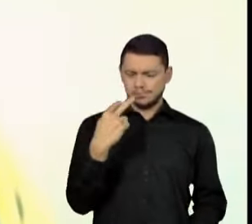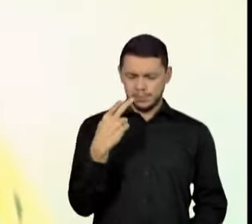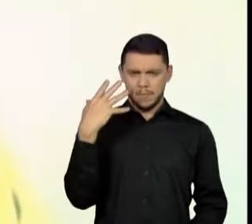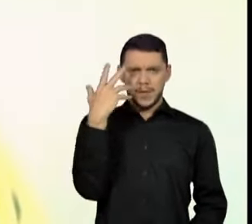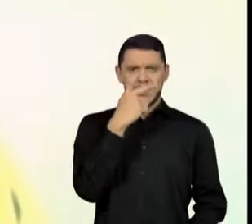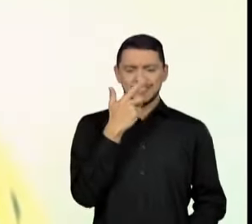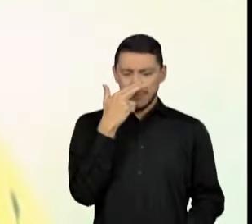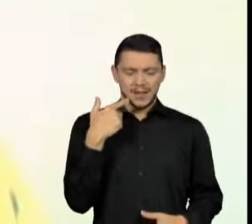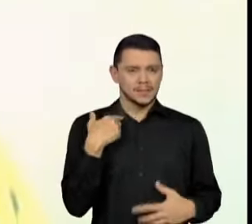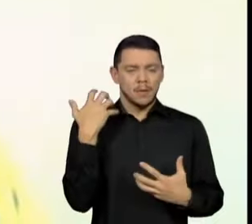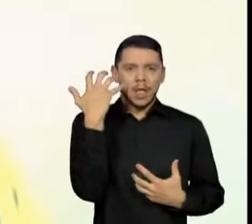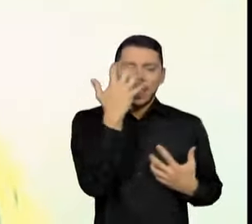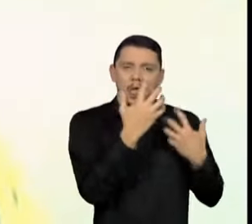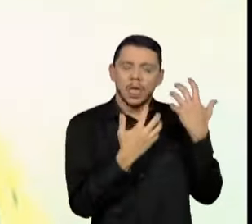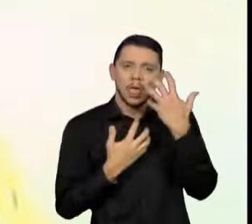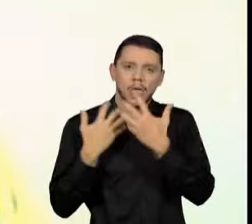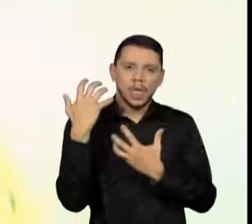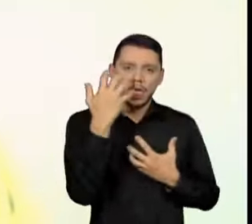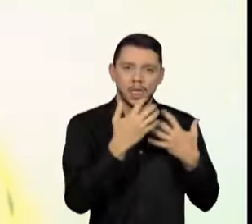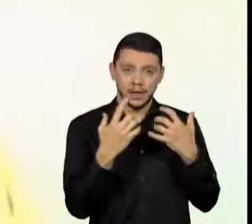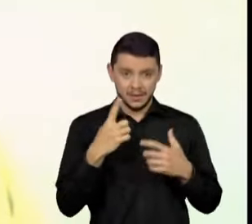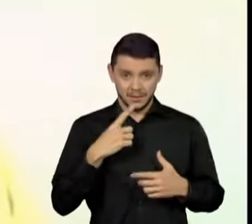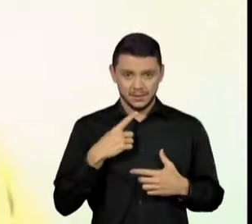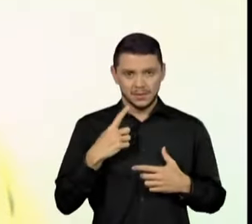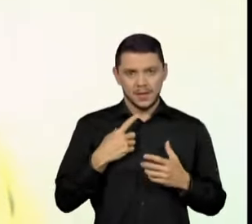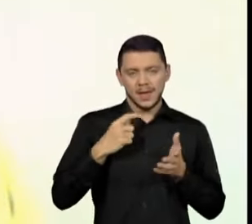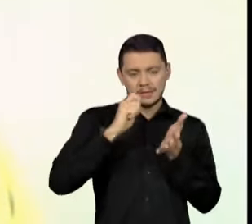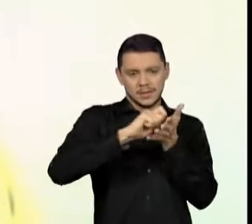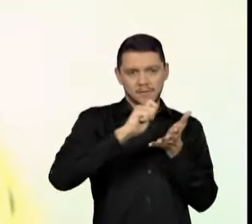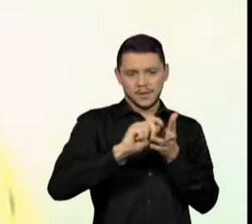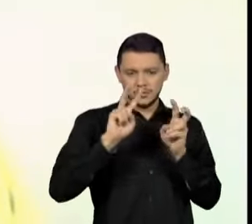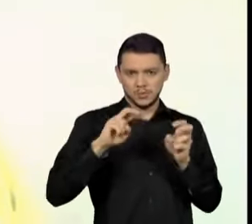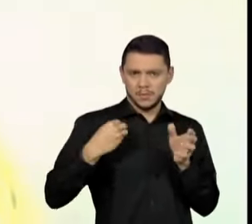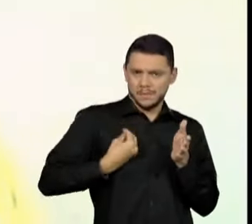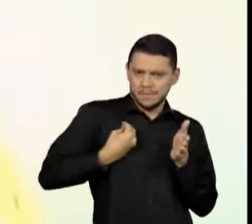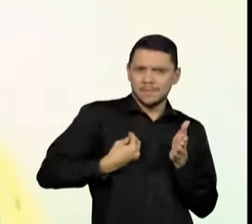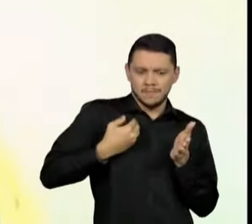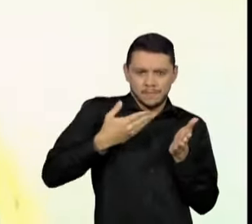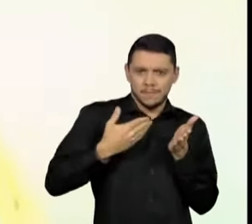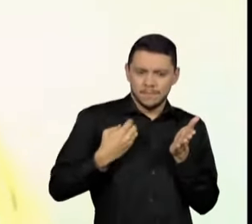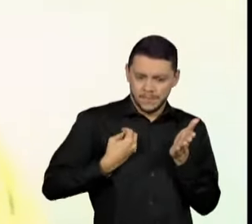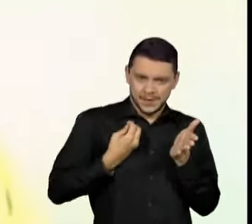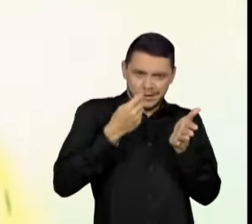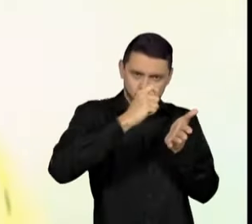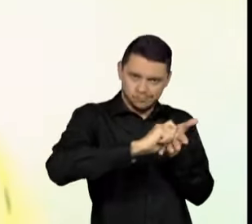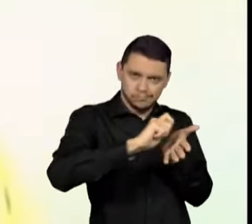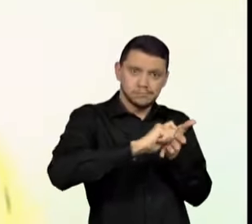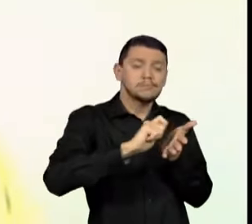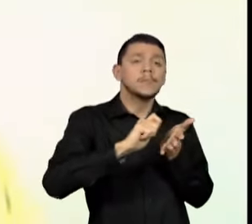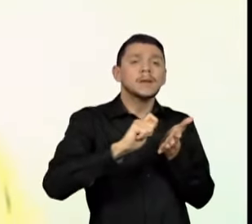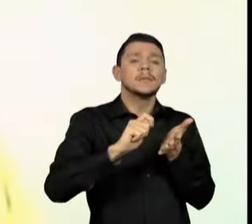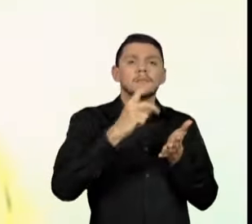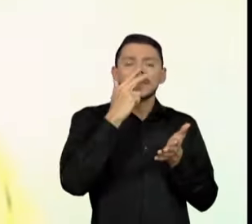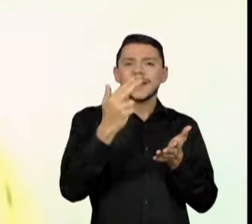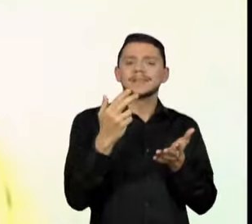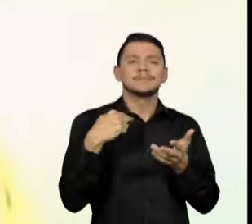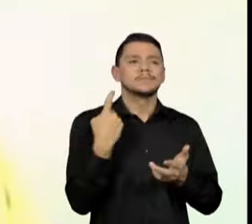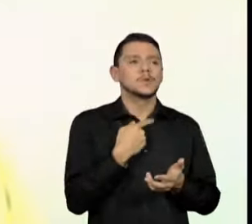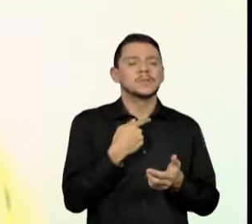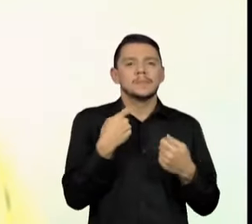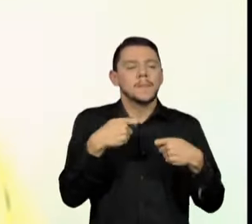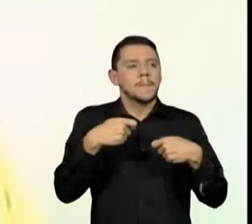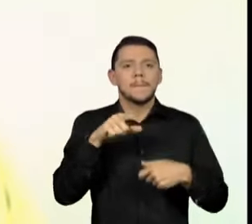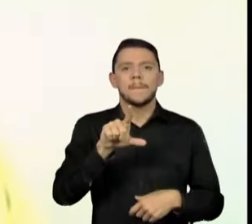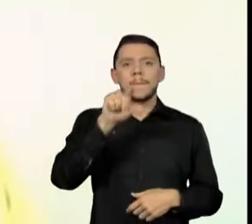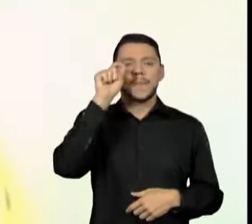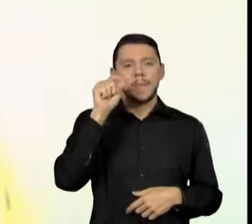A escrevivência, ela se distancia, por exemplo, desse mito Narciso. Preferimos pensar a escrevivência a